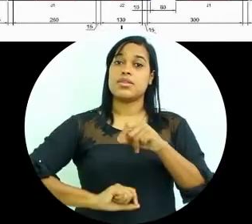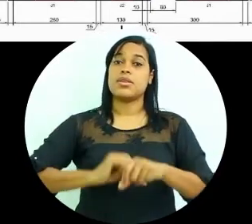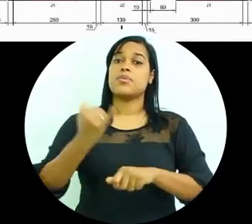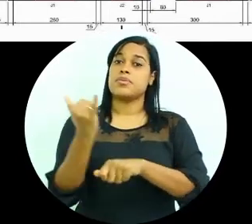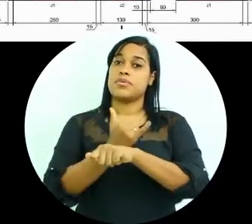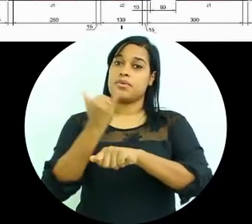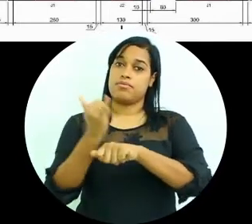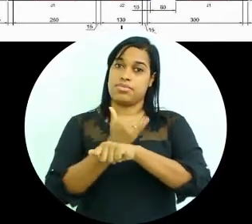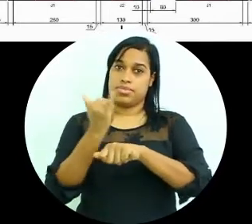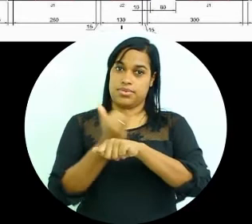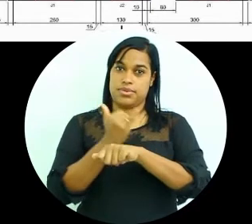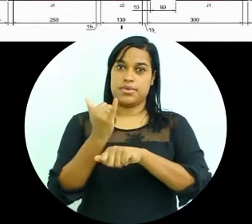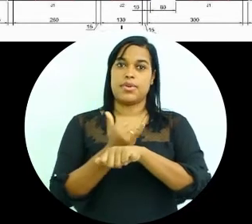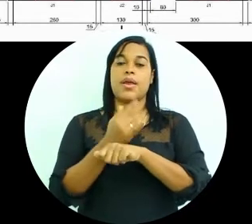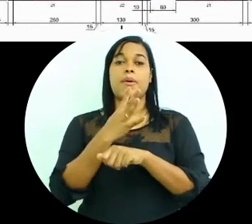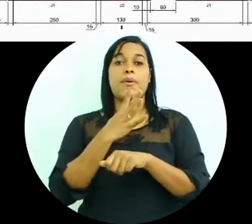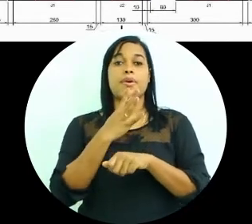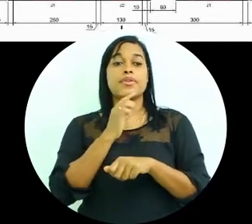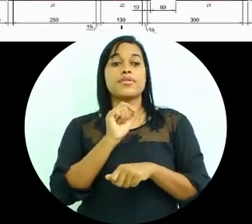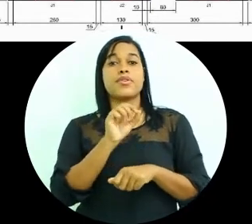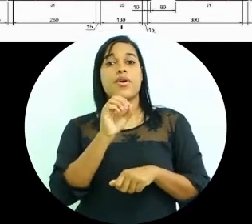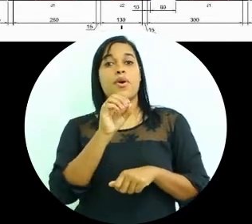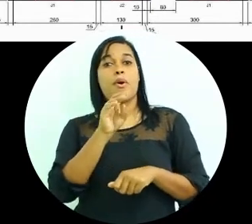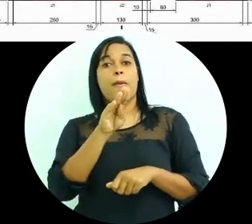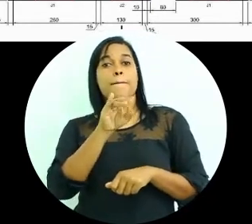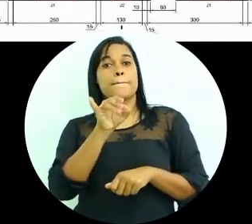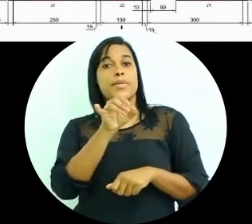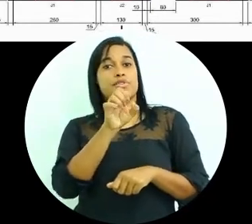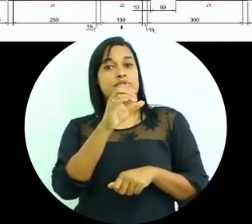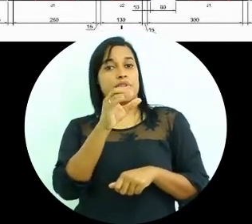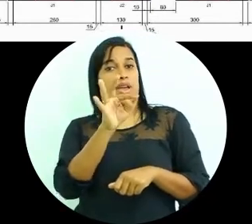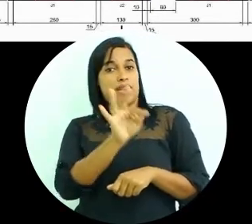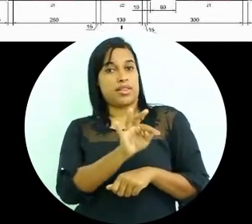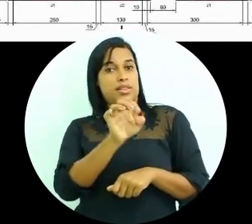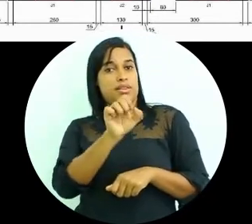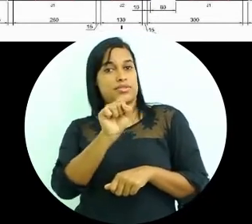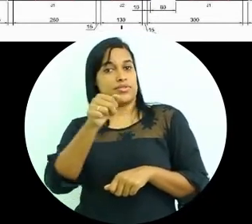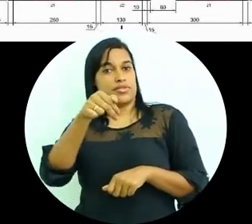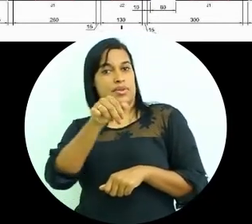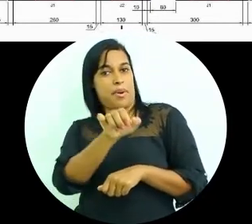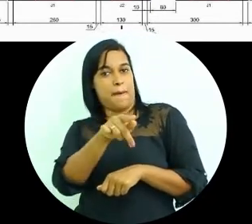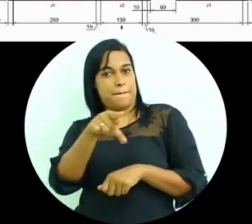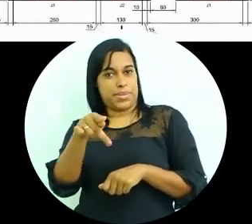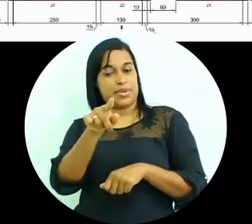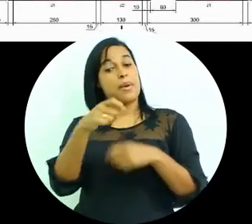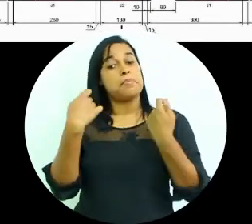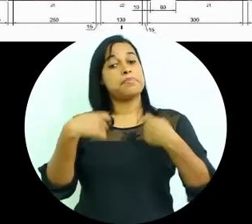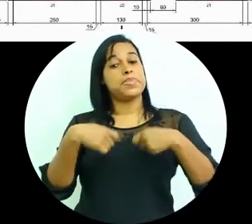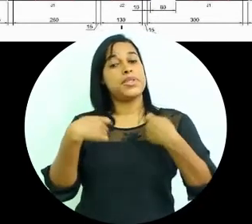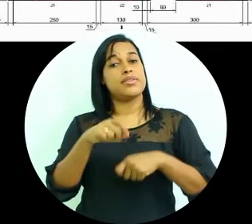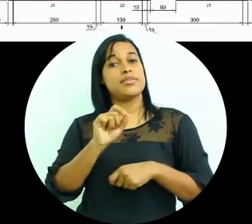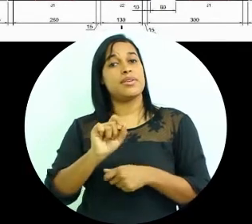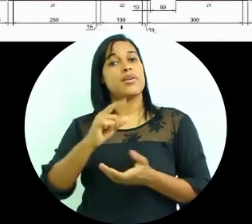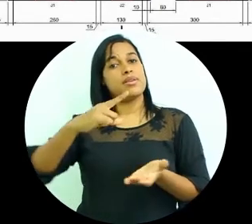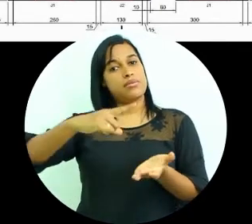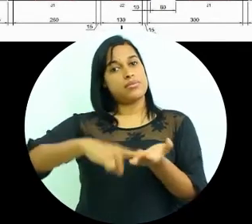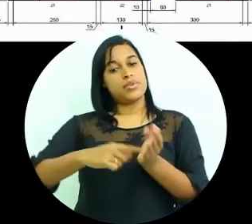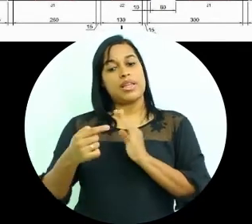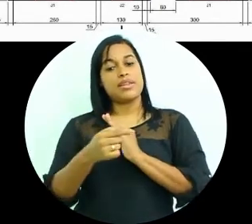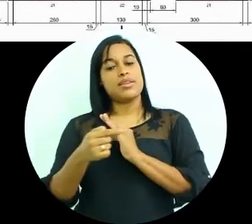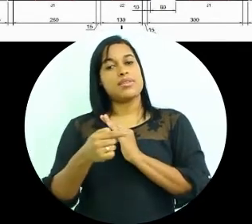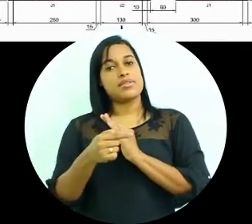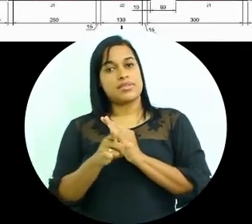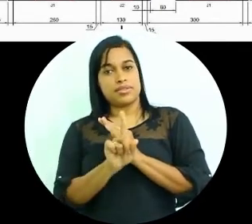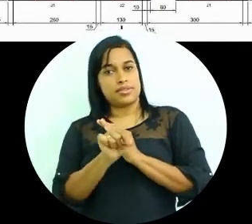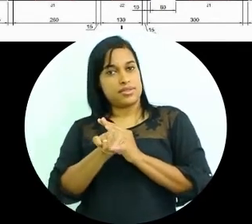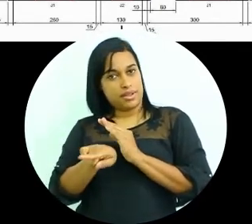Precisaremos ativar uma ferramenta conhecida como Object Snap. São as ferramentas de precisão. Clicando